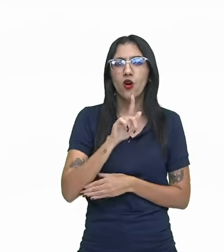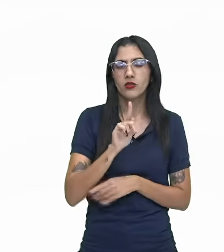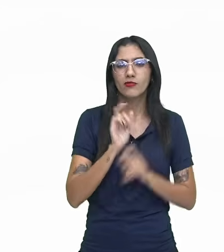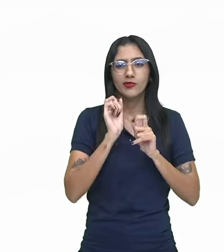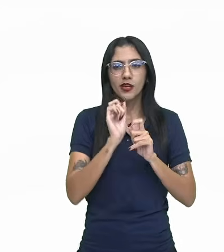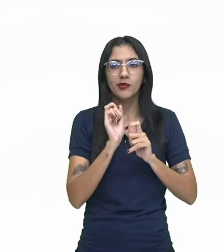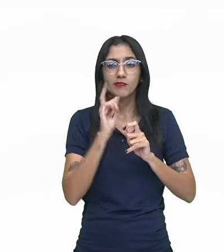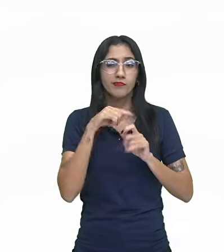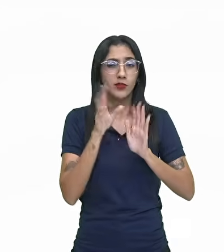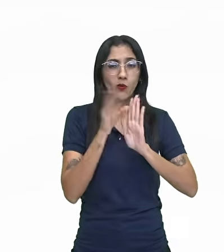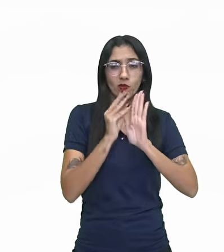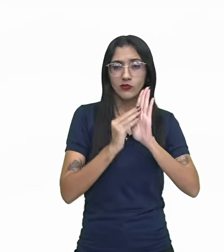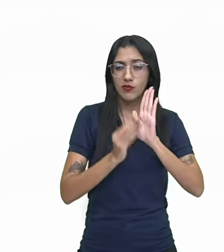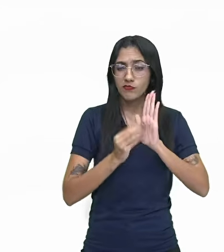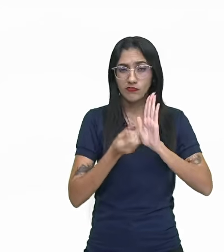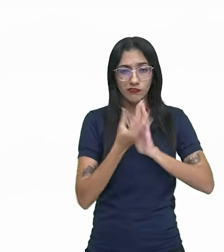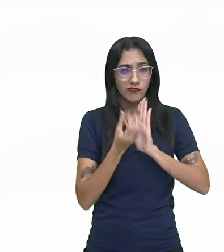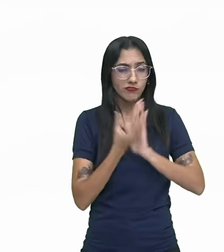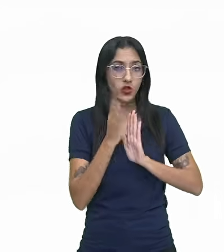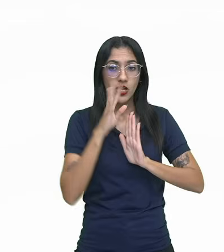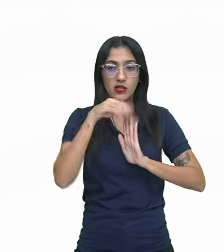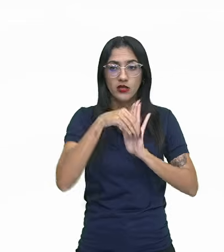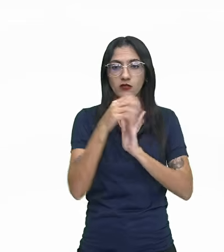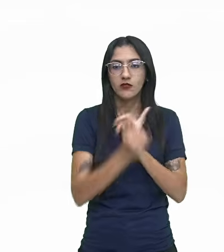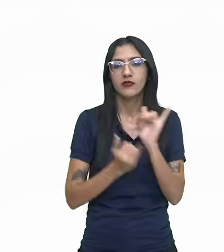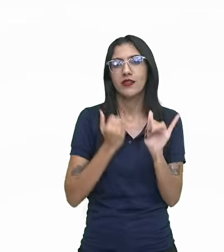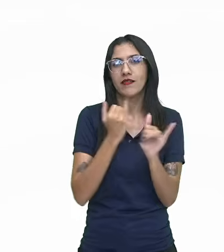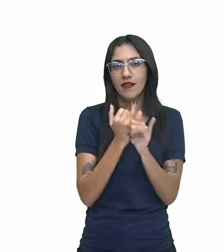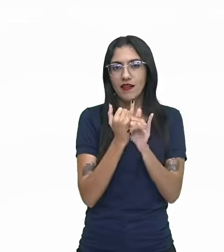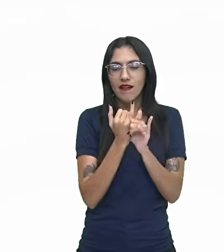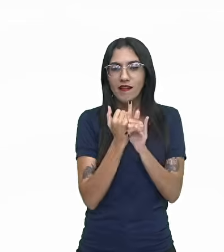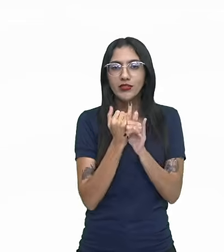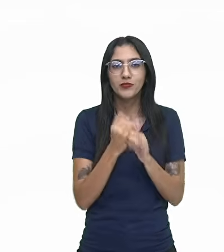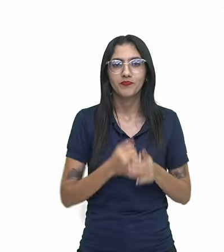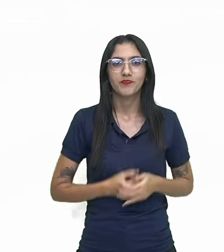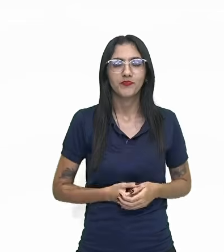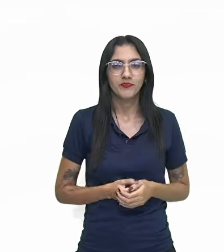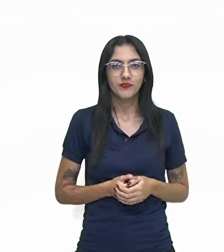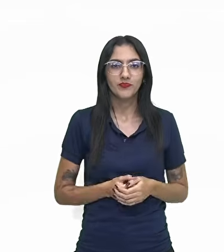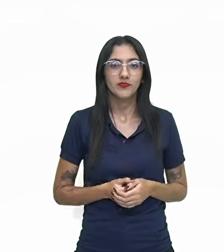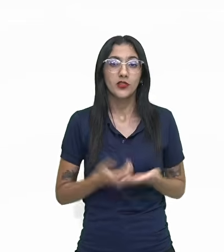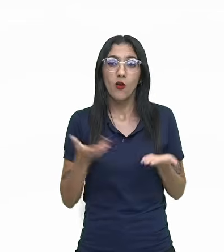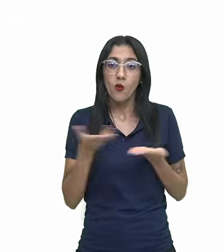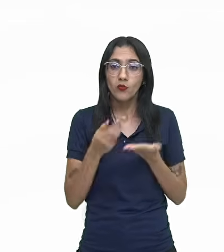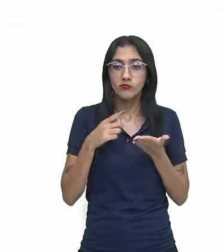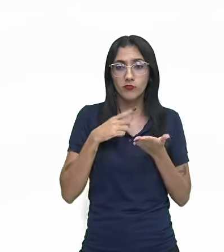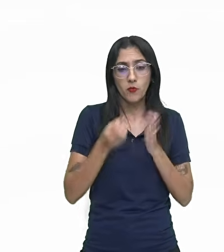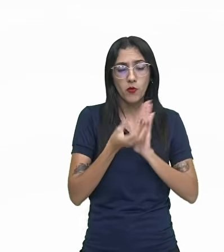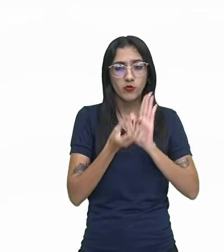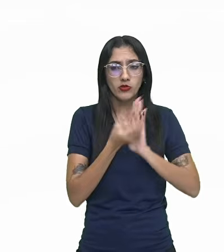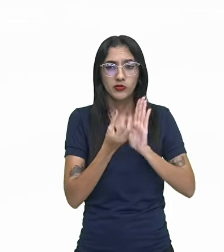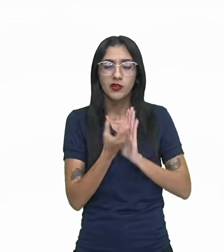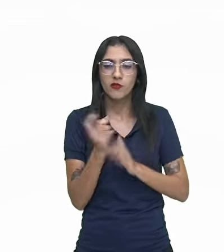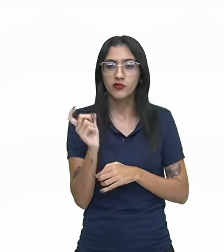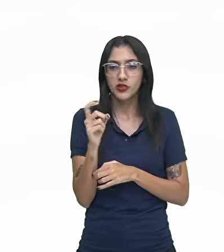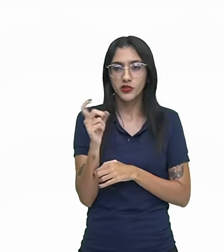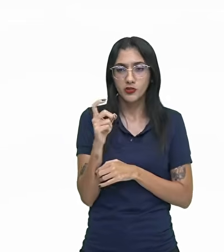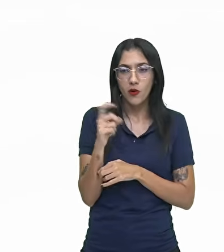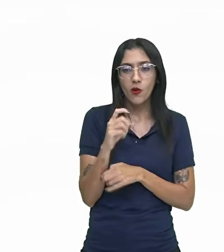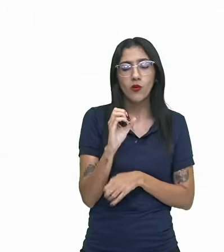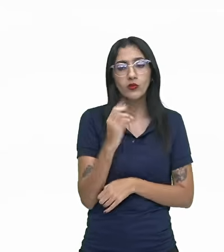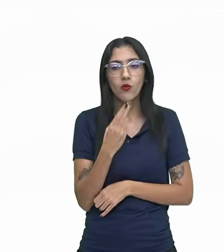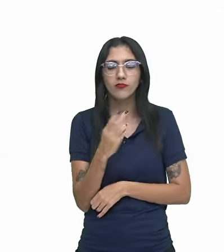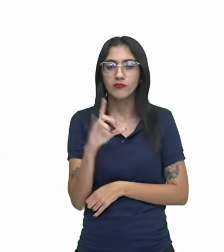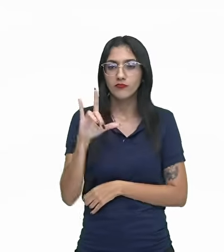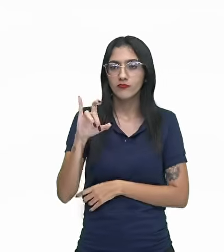esses conteúdos produzidos dentro da internet. Hoje se dá a produção desses conteúdos no TikTok, no